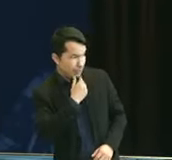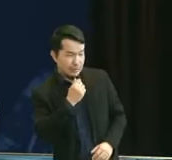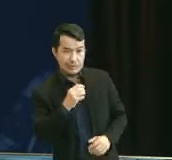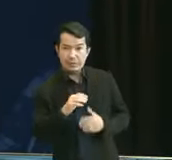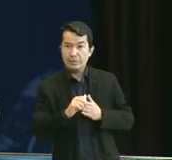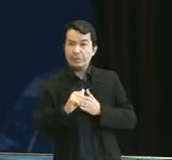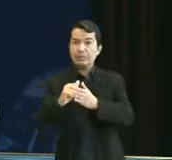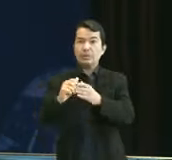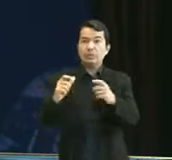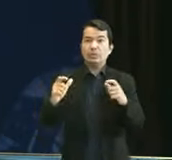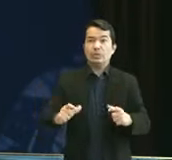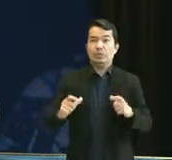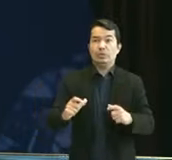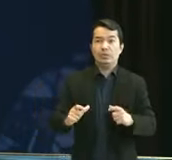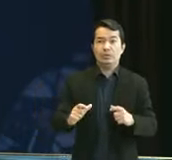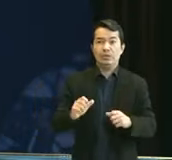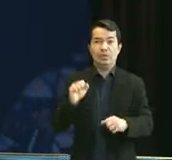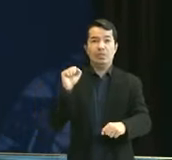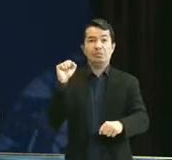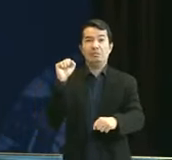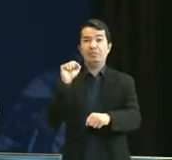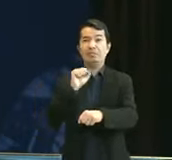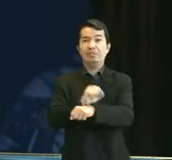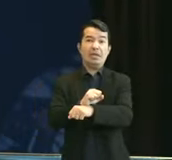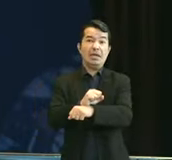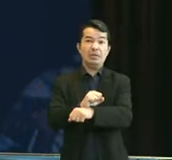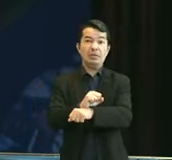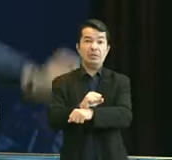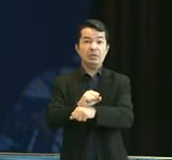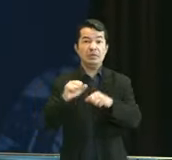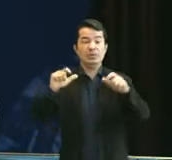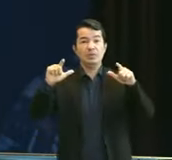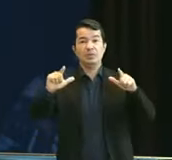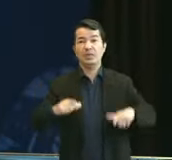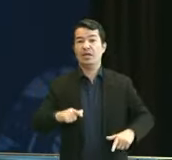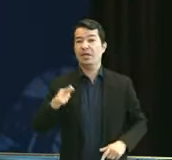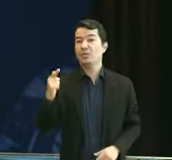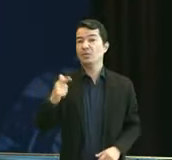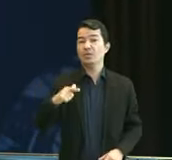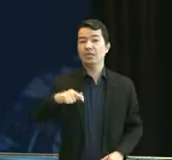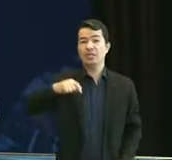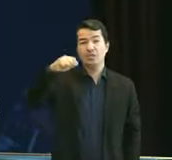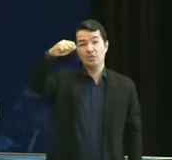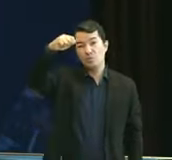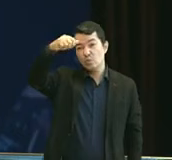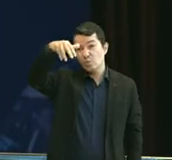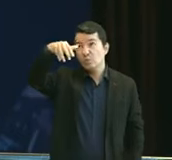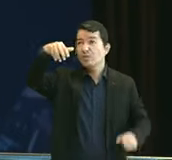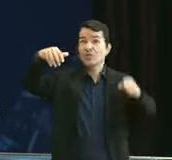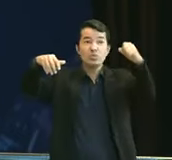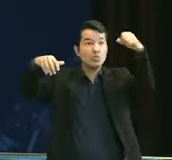Ele para num lugar que não tinha luz nenhuma assim, luz elétrica.